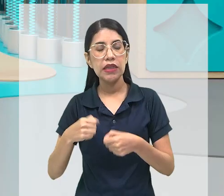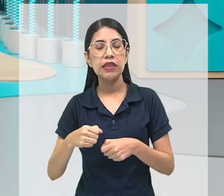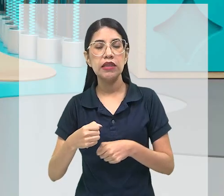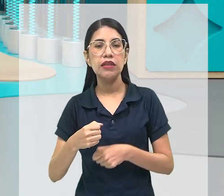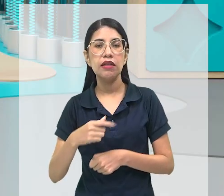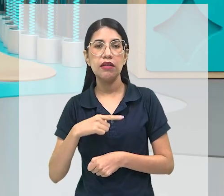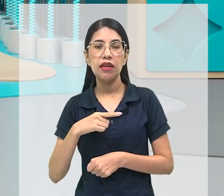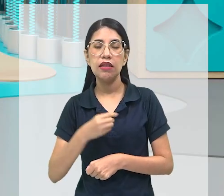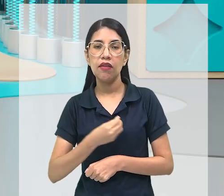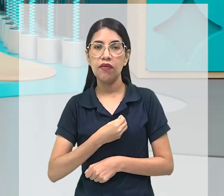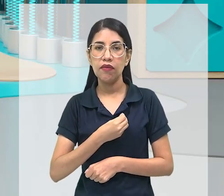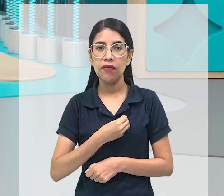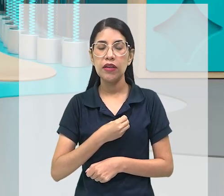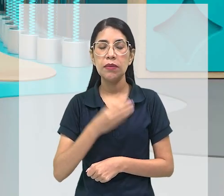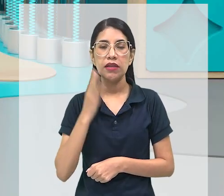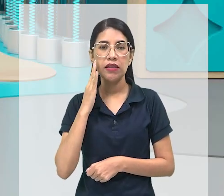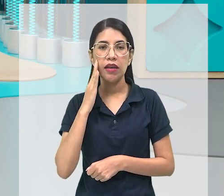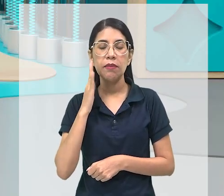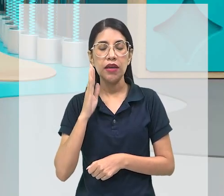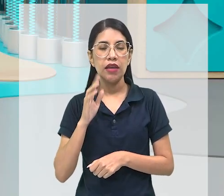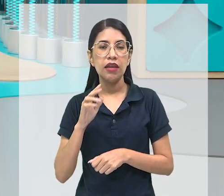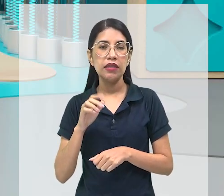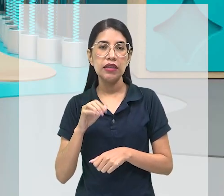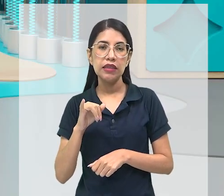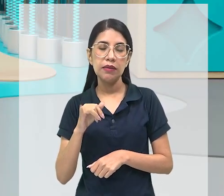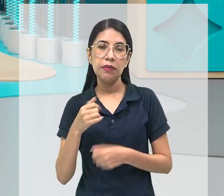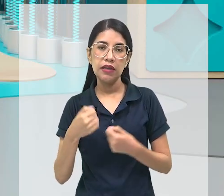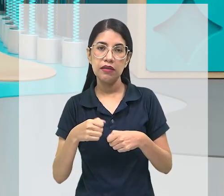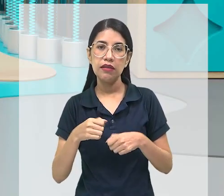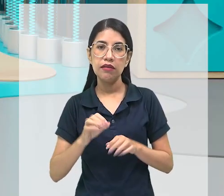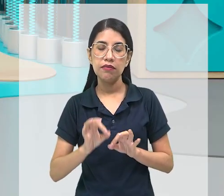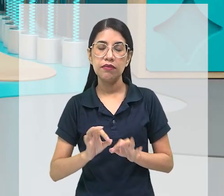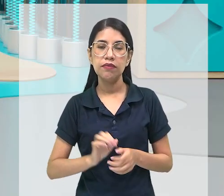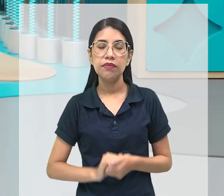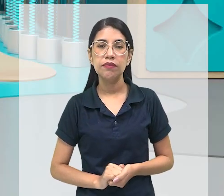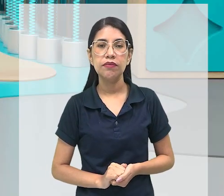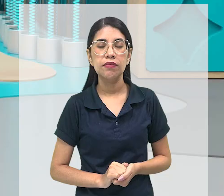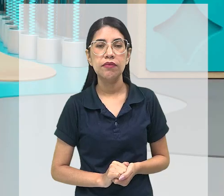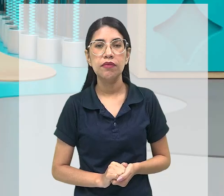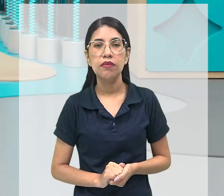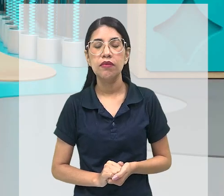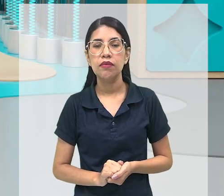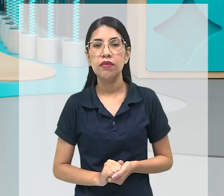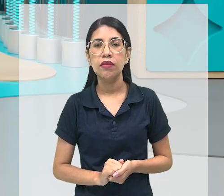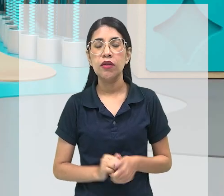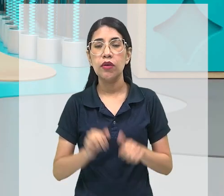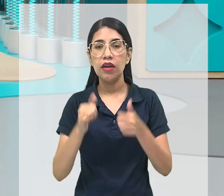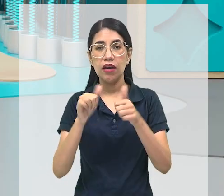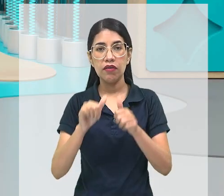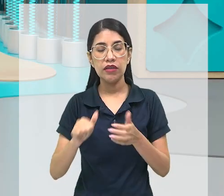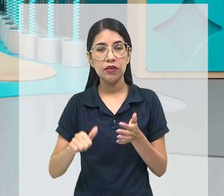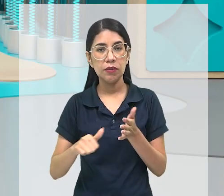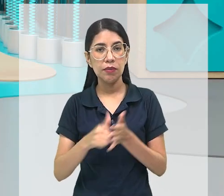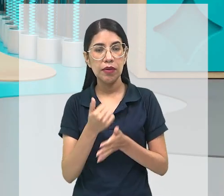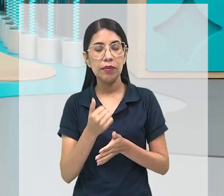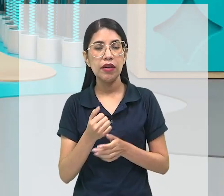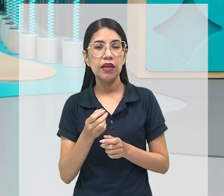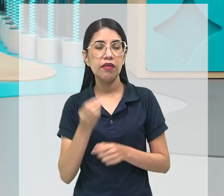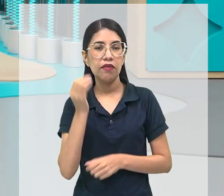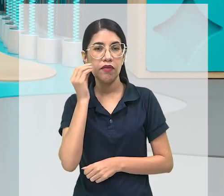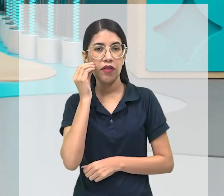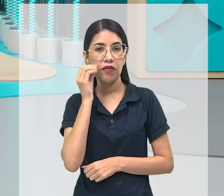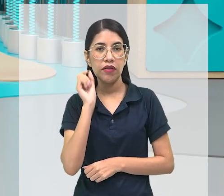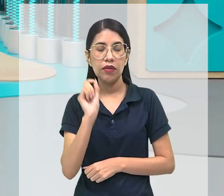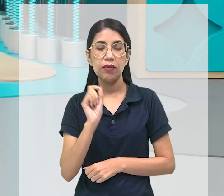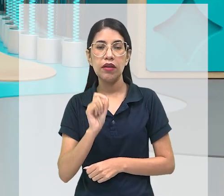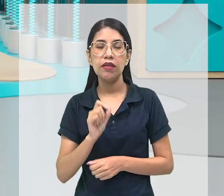realmente guardar para saber o que fazer na hora. Então, essa é a avaliação primária. Ela verifica